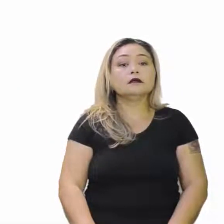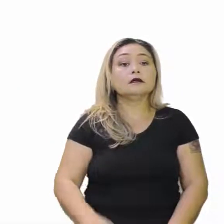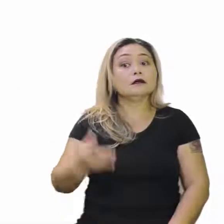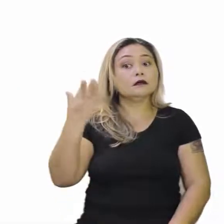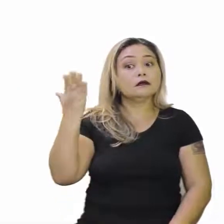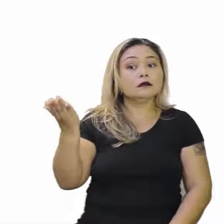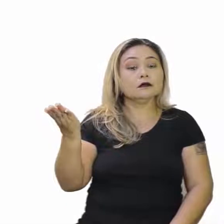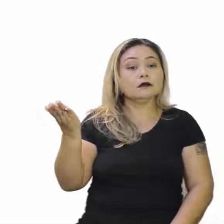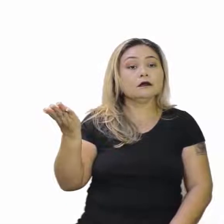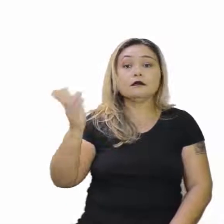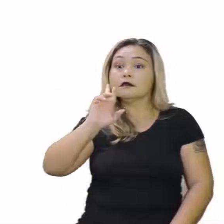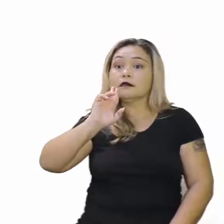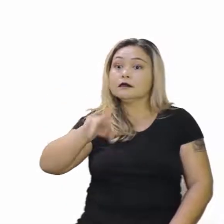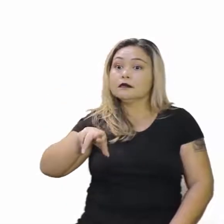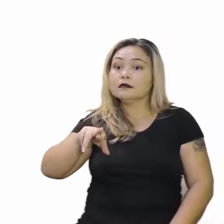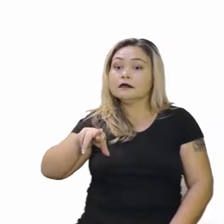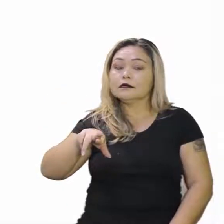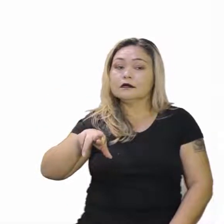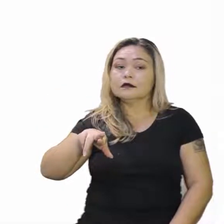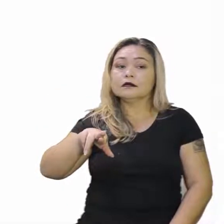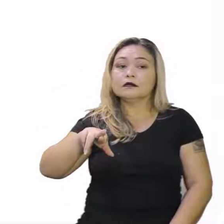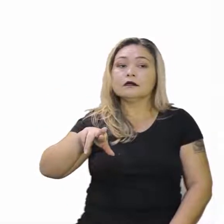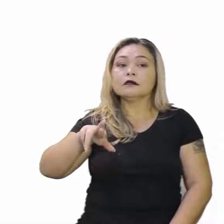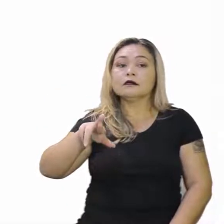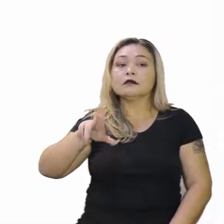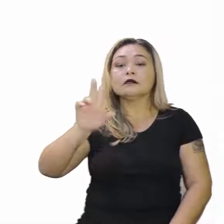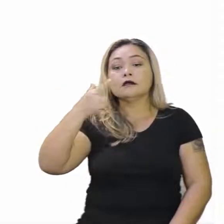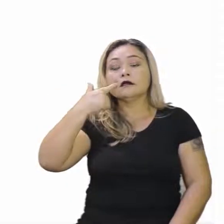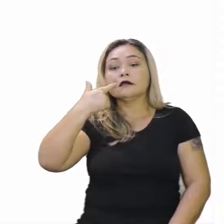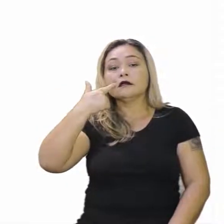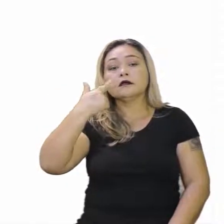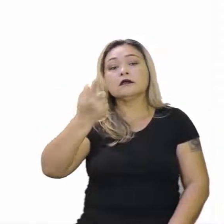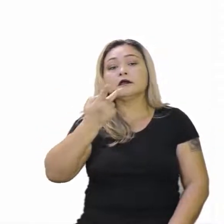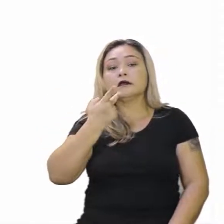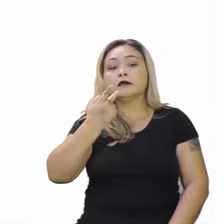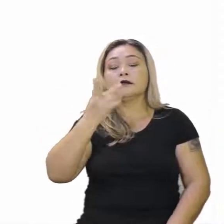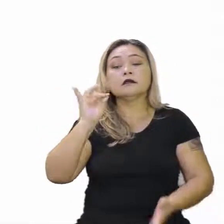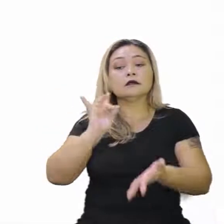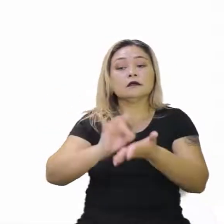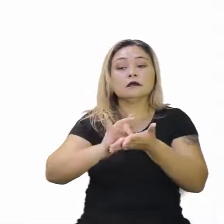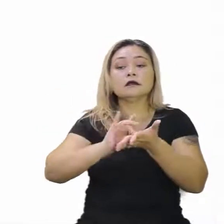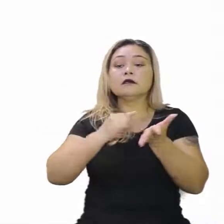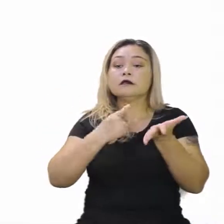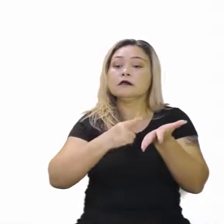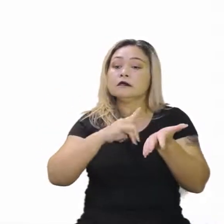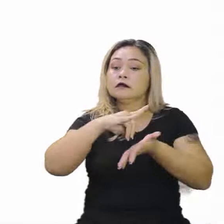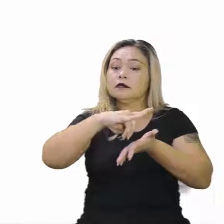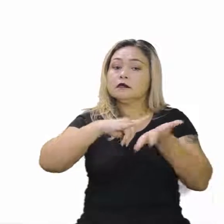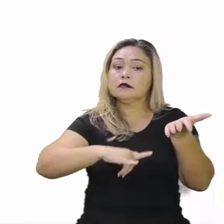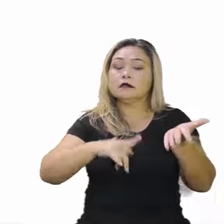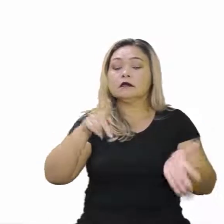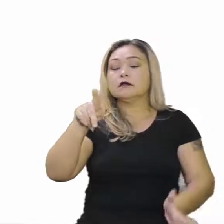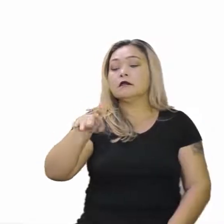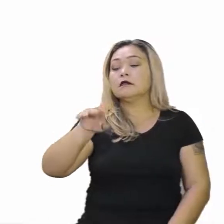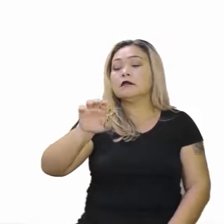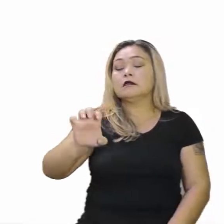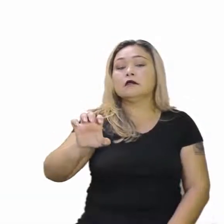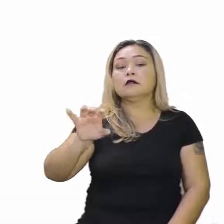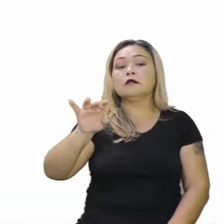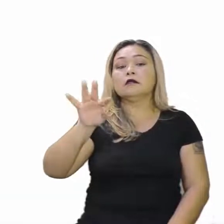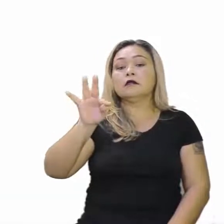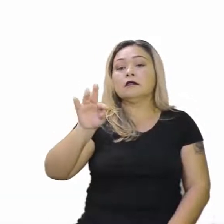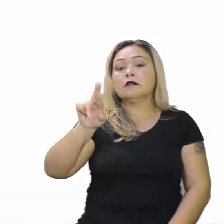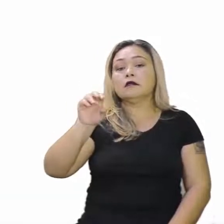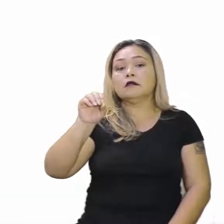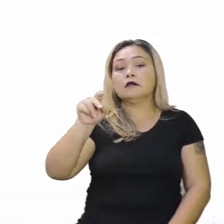Olha aí, Já até apareceu ali. Mas vamos lá. Vamos ler, Estamos falando realmente do Tratado de Petrópolis. Professor, essa daí,